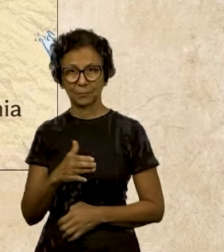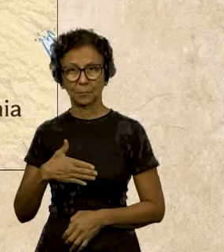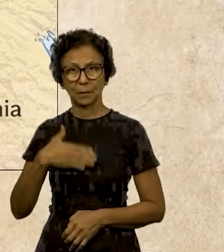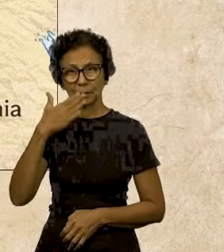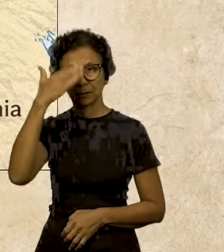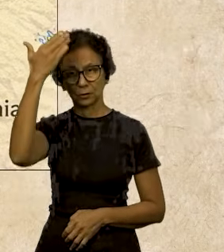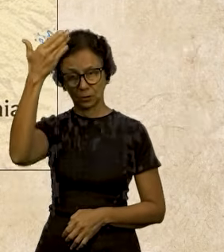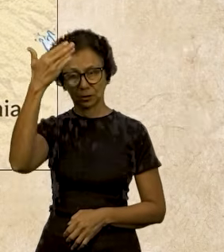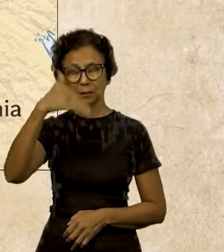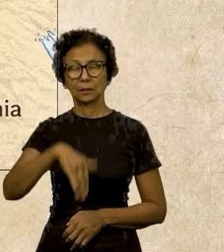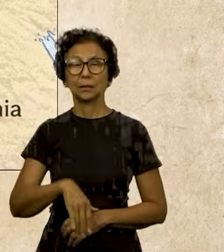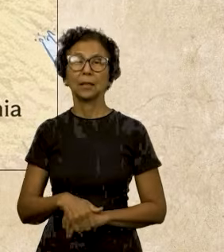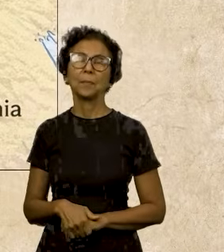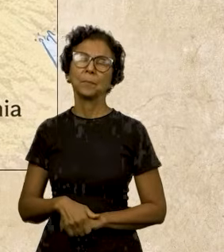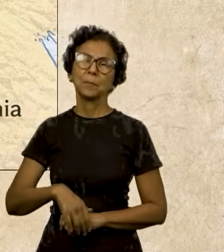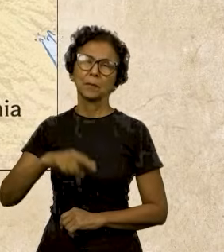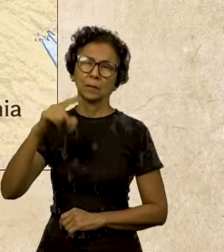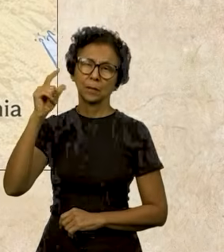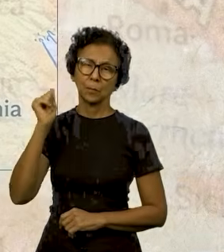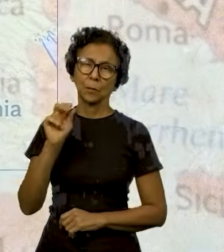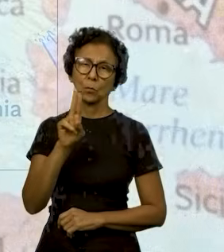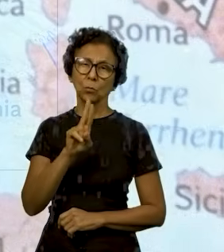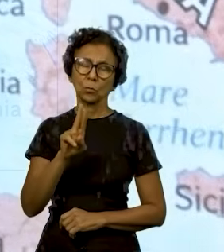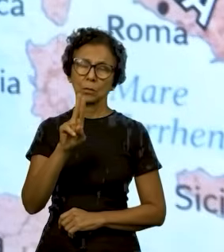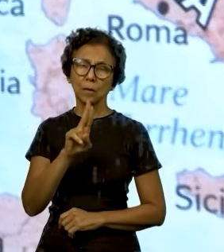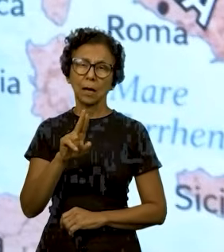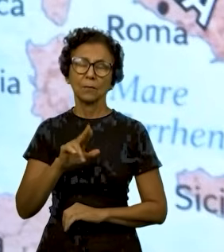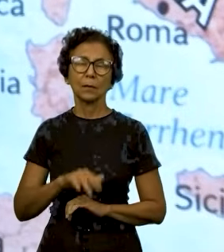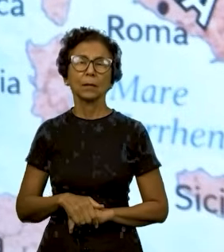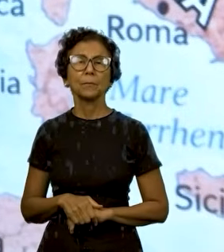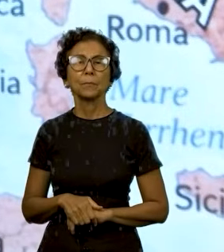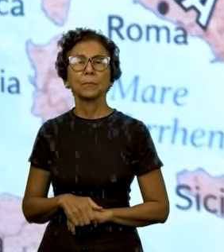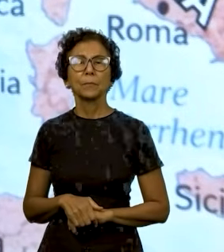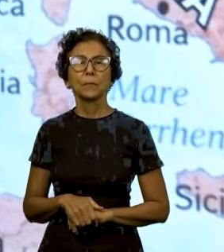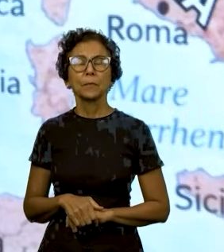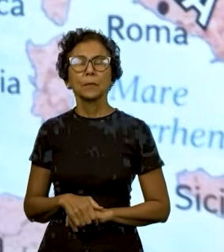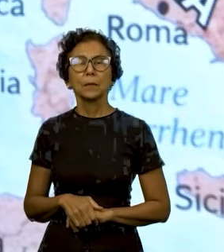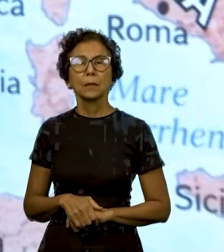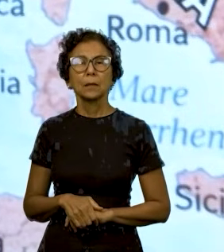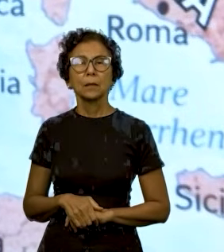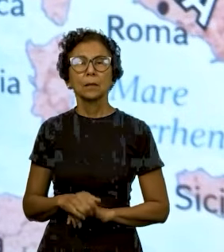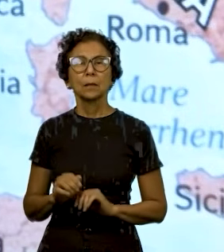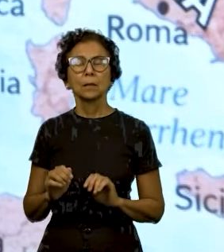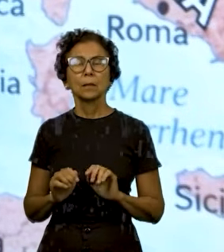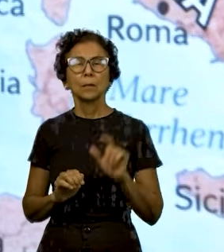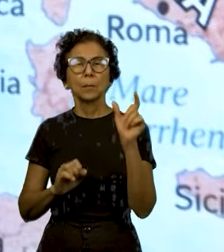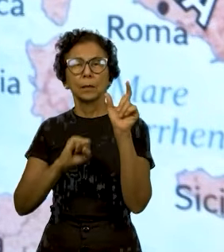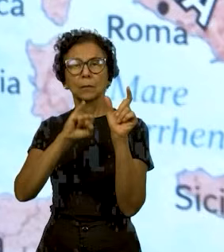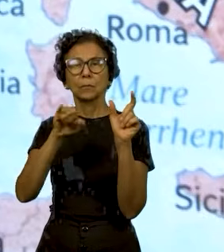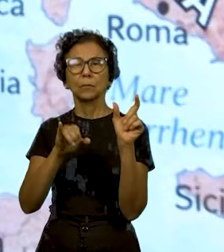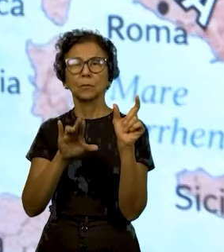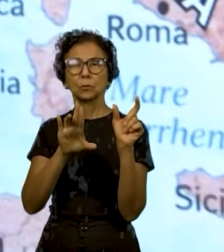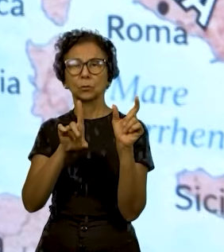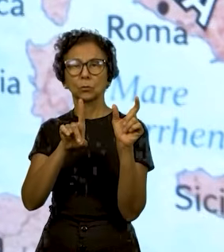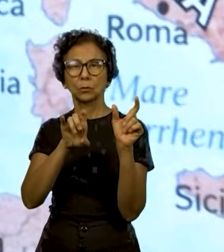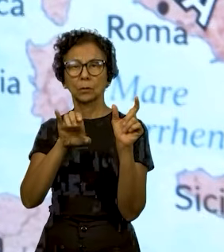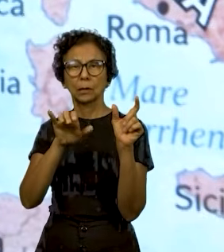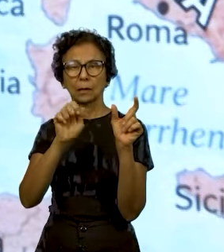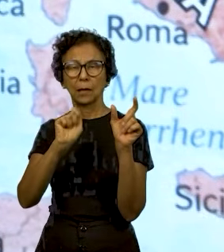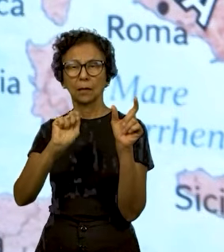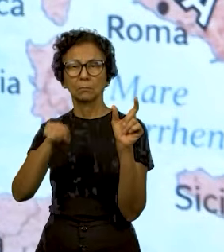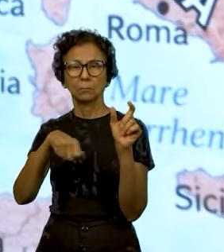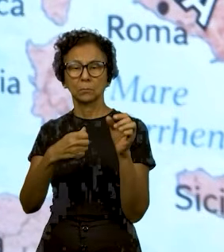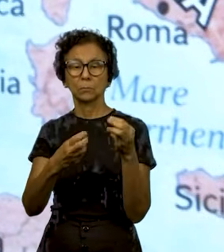convencionalmente falava-se muito sobre Judéia. Sim. Aliás, por isso, nós podemos até passar aqui para o próximo